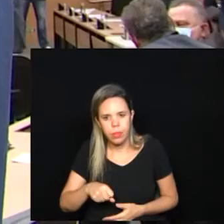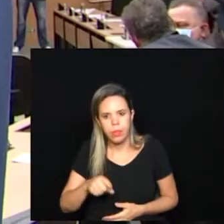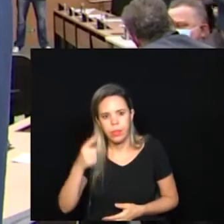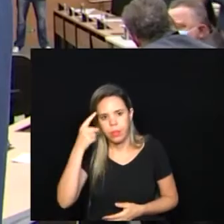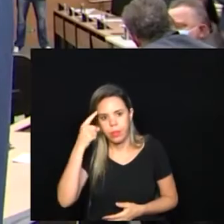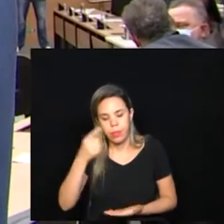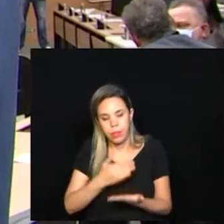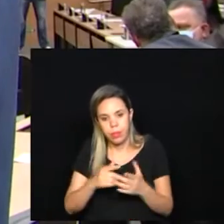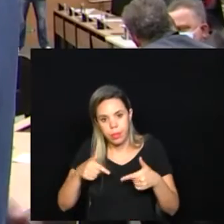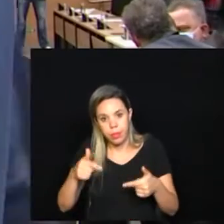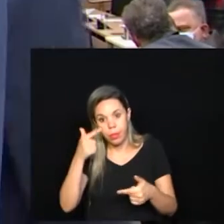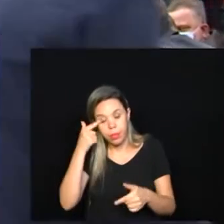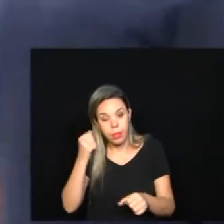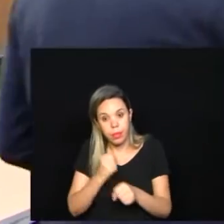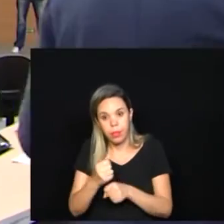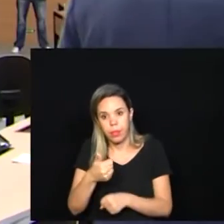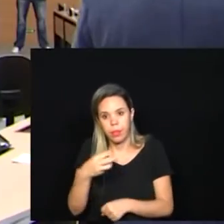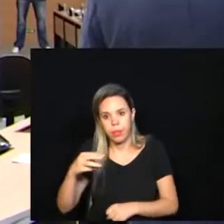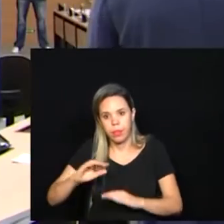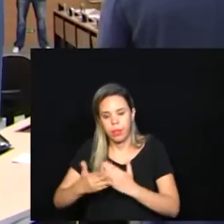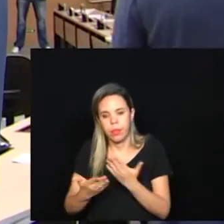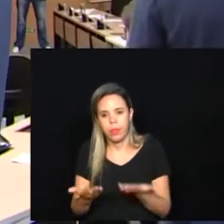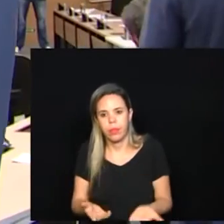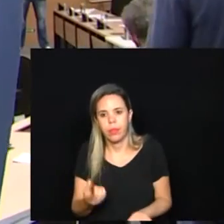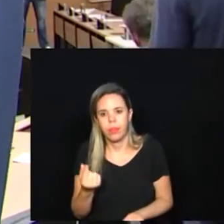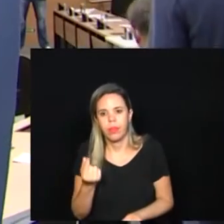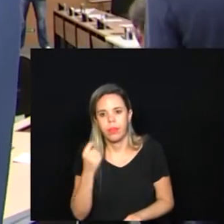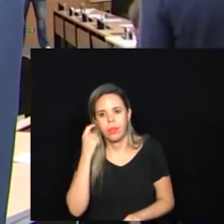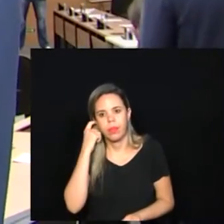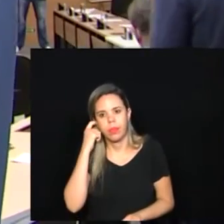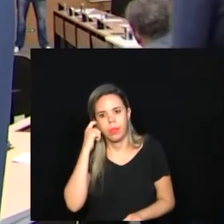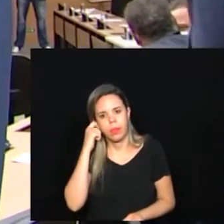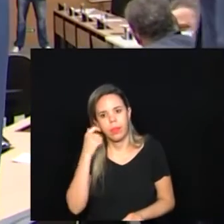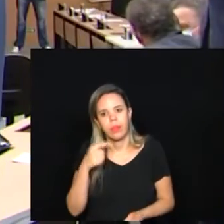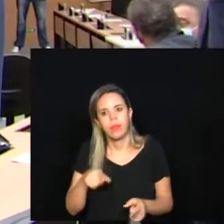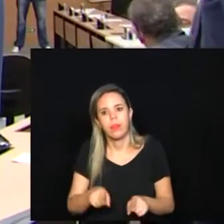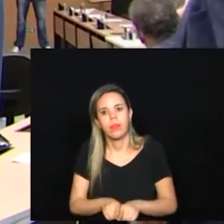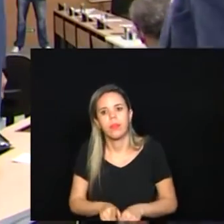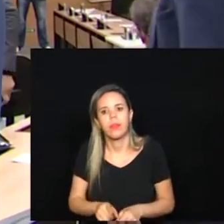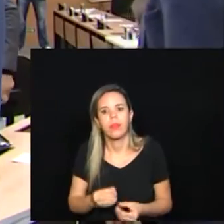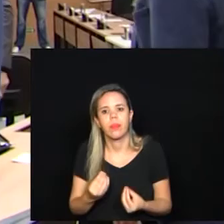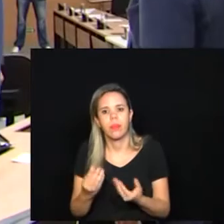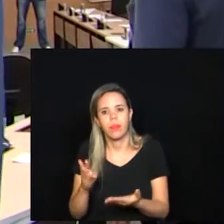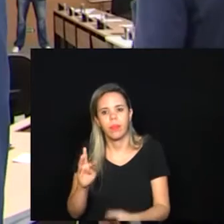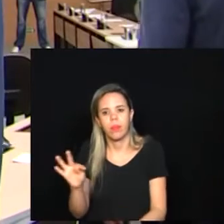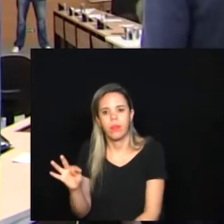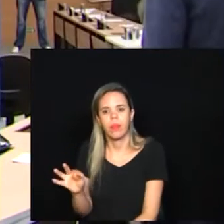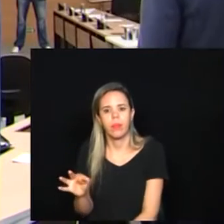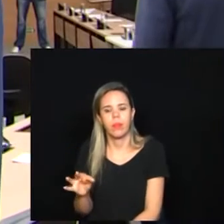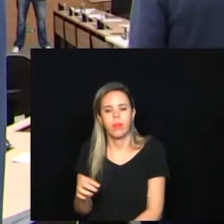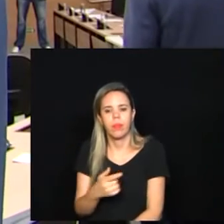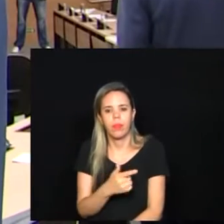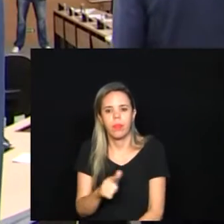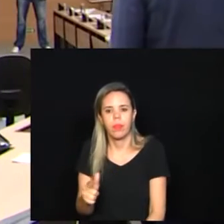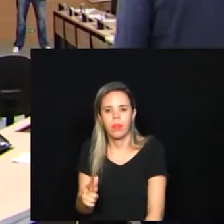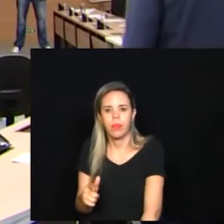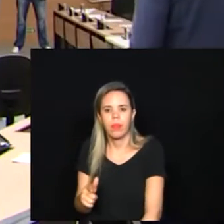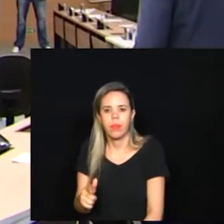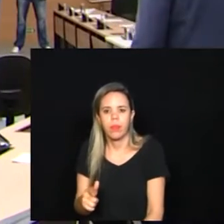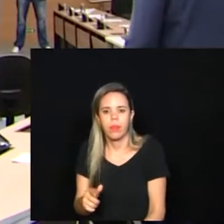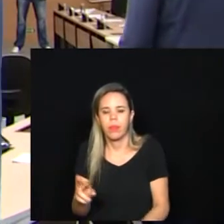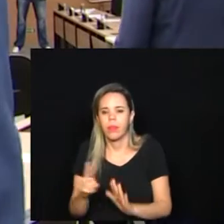a iniciativa de asfaltar 13 bairros com esse dinheiro e uma outra parte, né, mandar para o BRT. Mas não existe